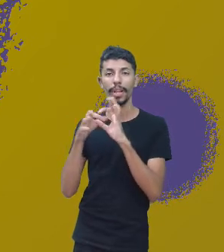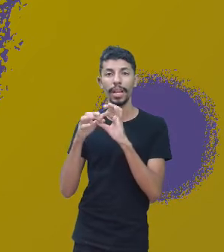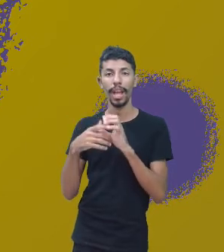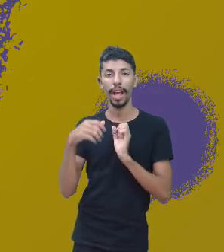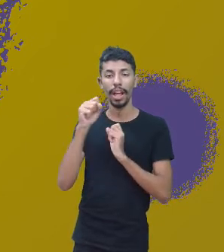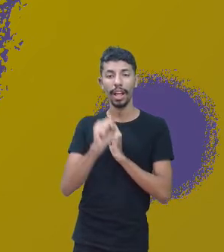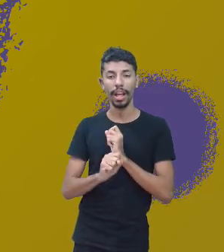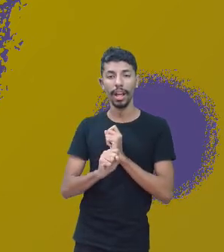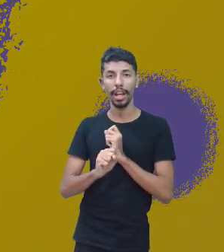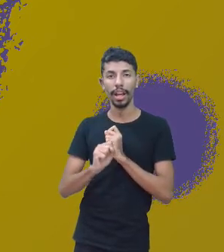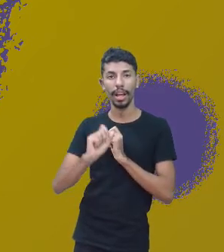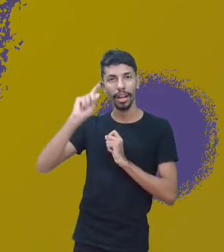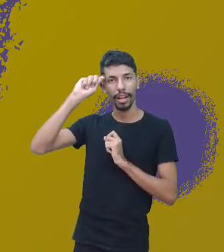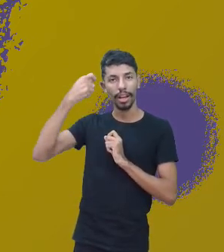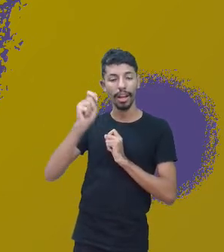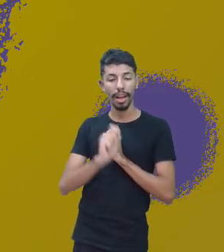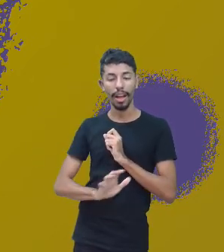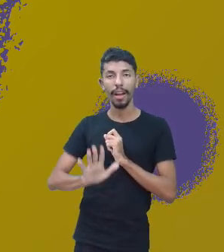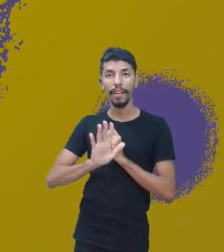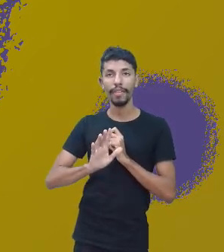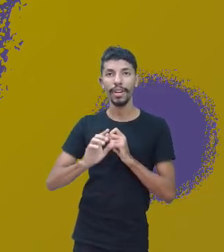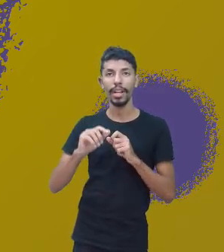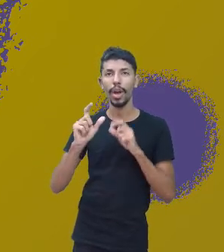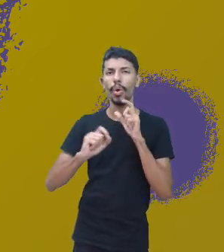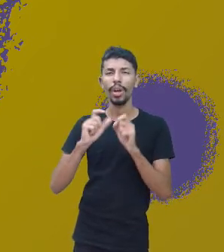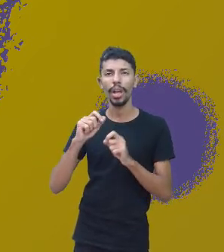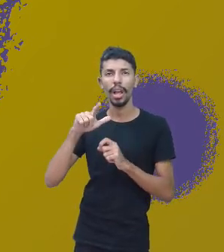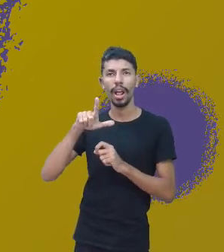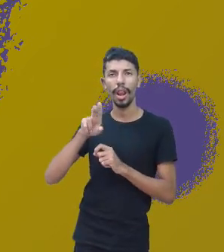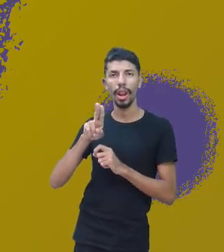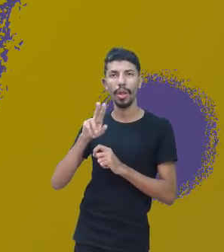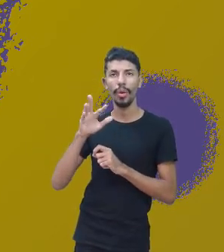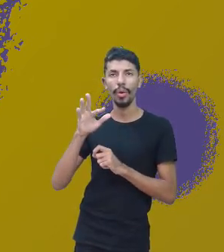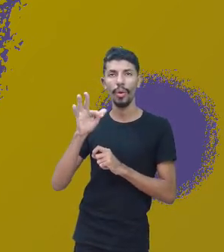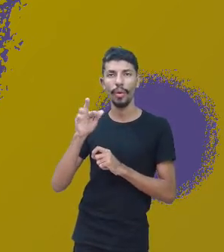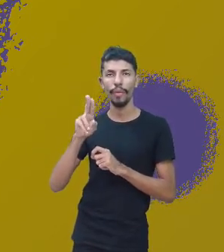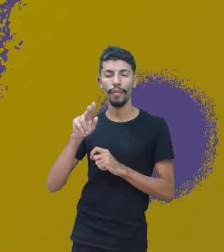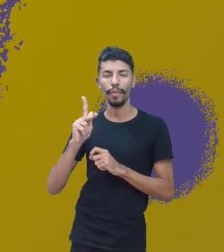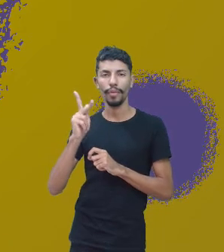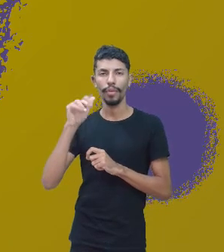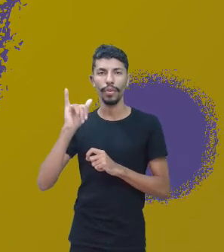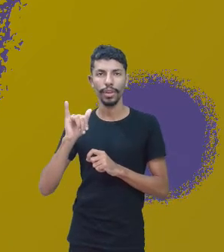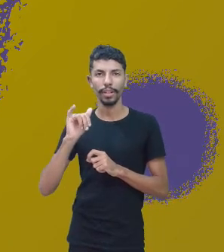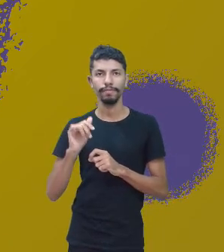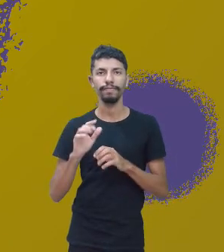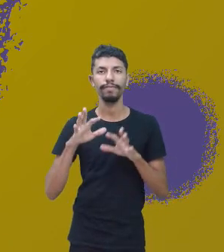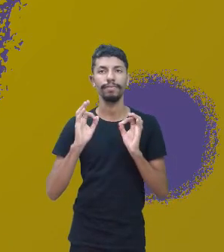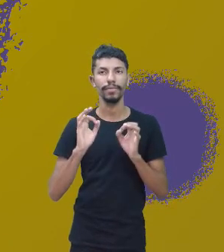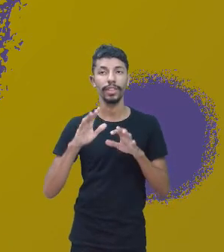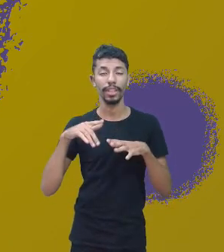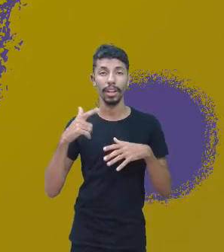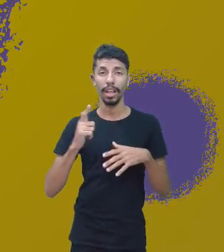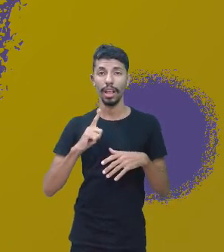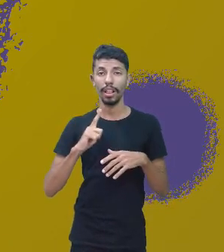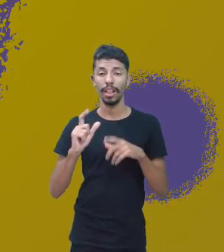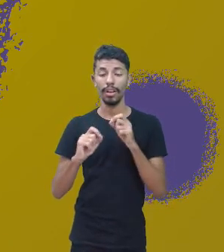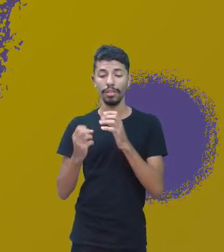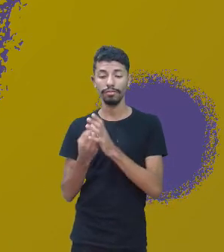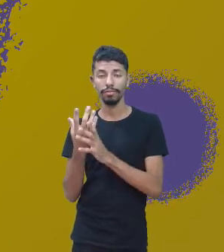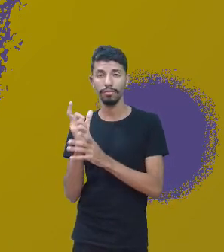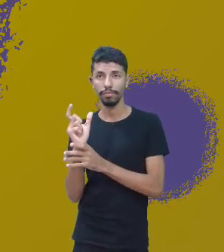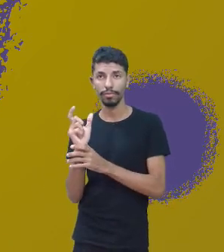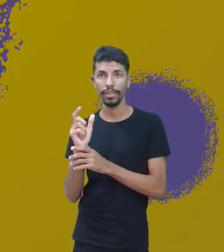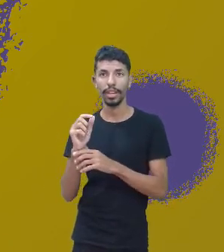africana lufuk. Esse termo lufuk, em ambas as origens propostas, o termo